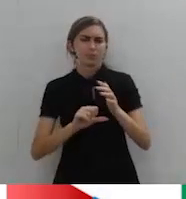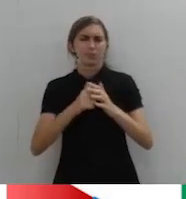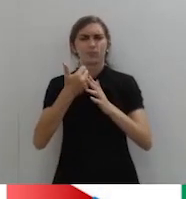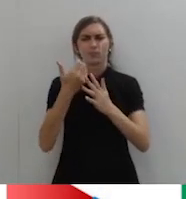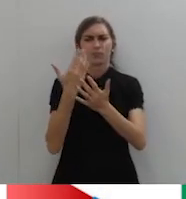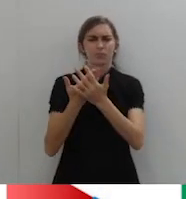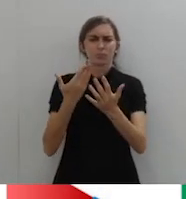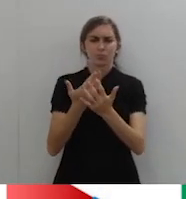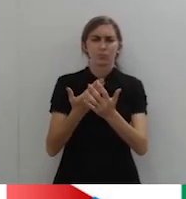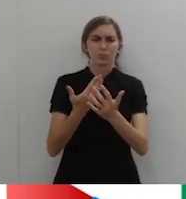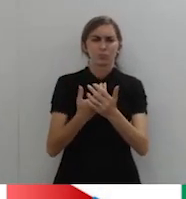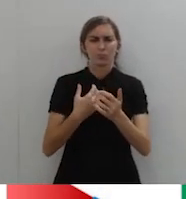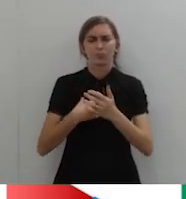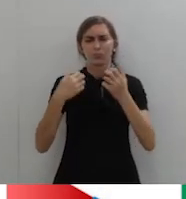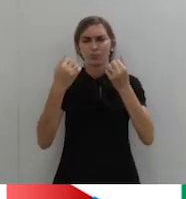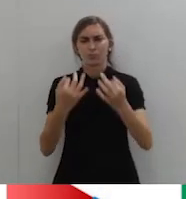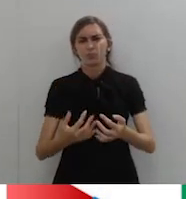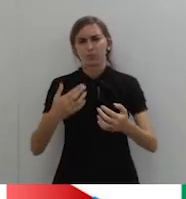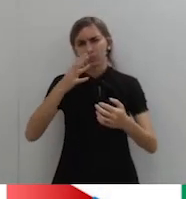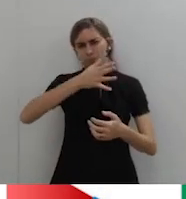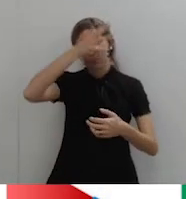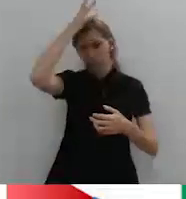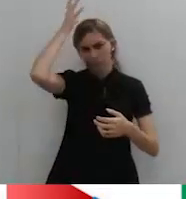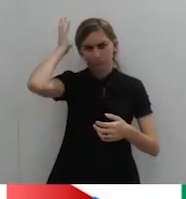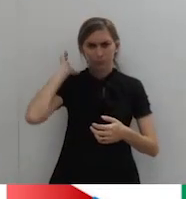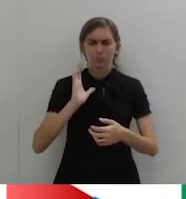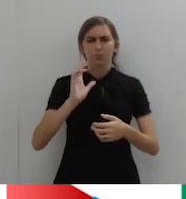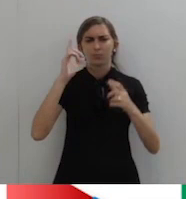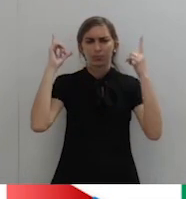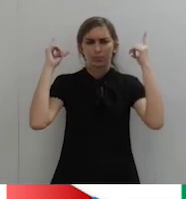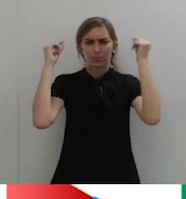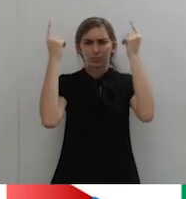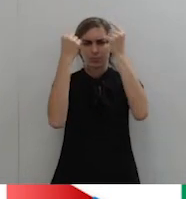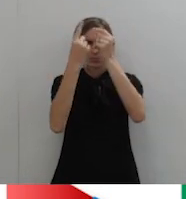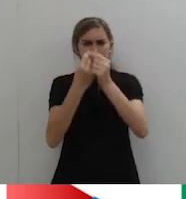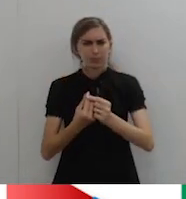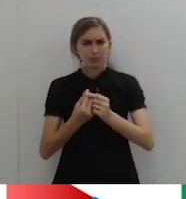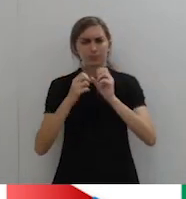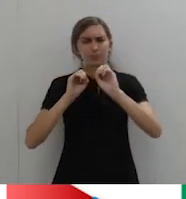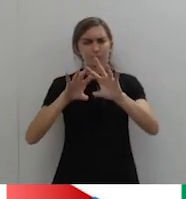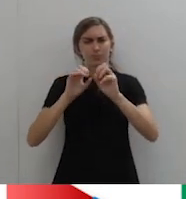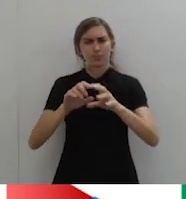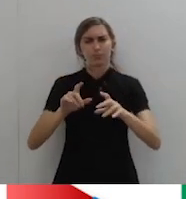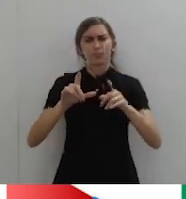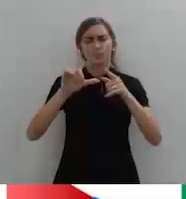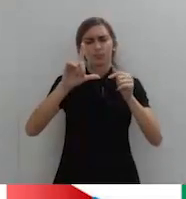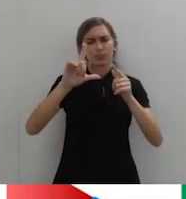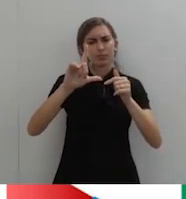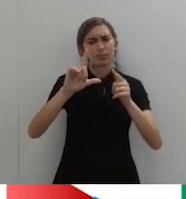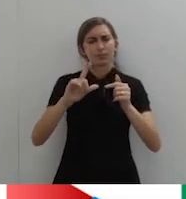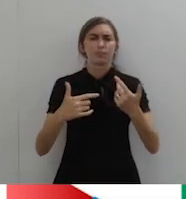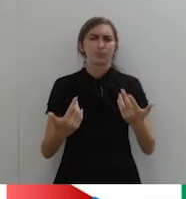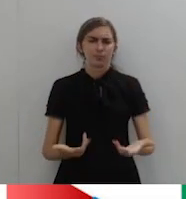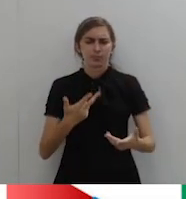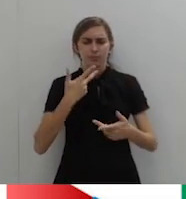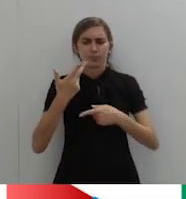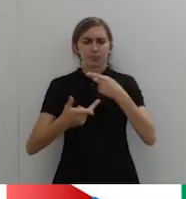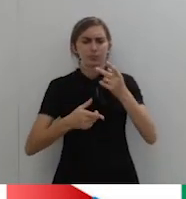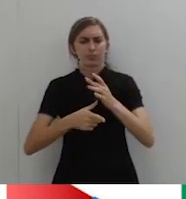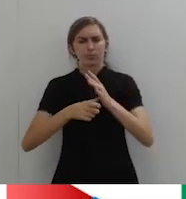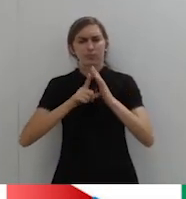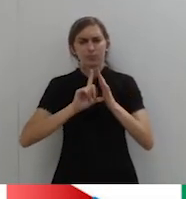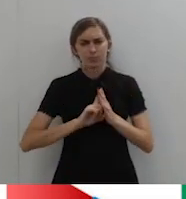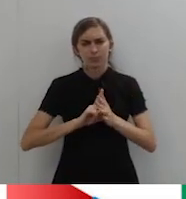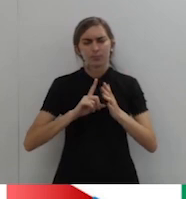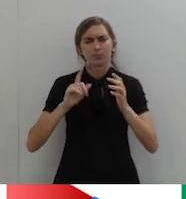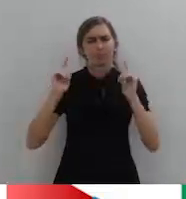os primeiros estudos foram na Roma e na Grécia, com o propósito de ensinar letras. Opa! Eu falei antes que o